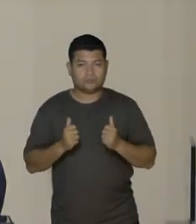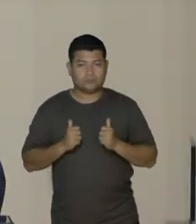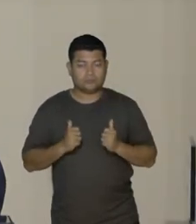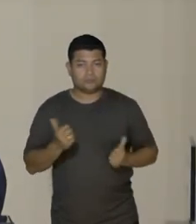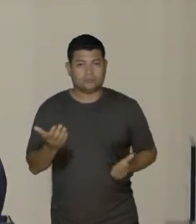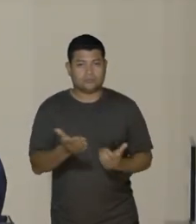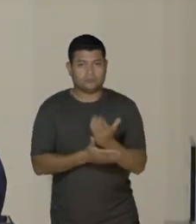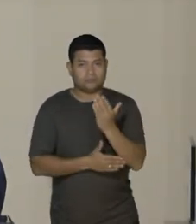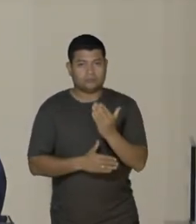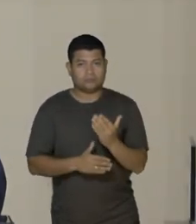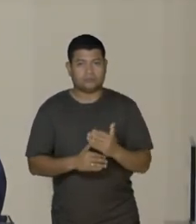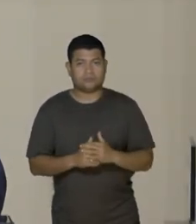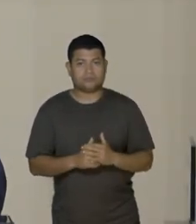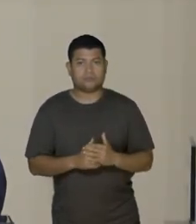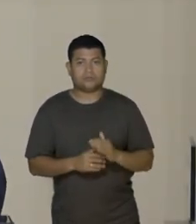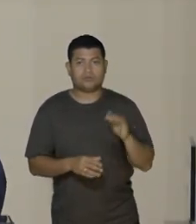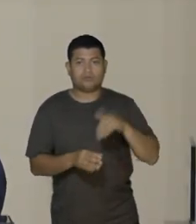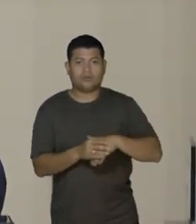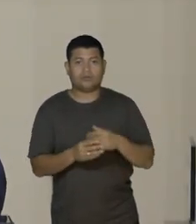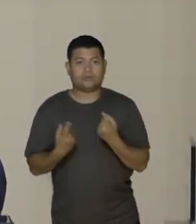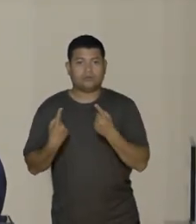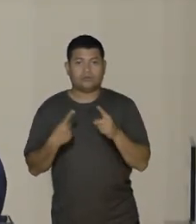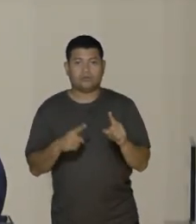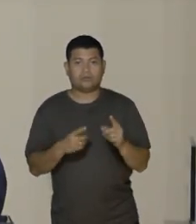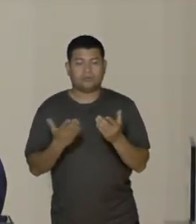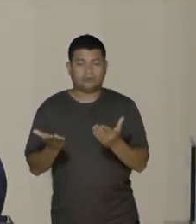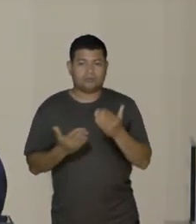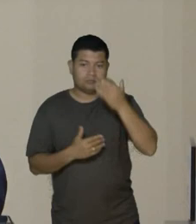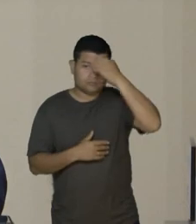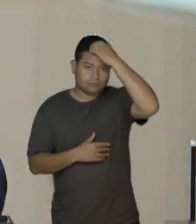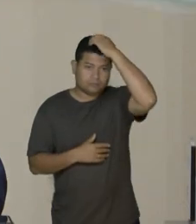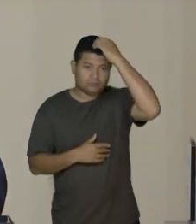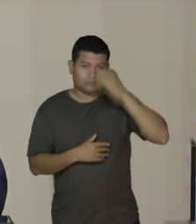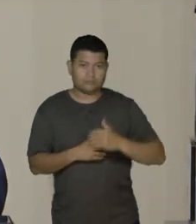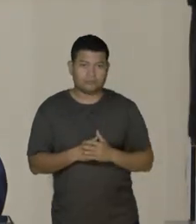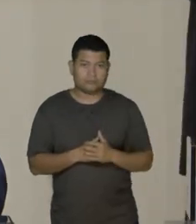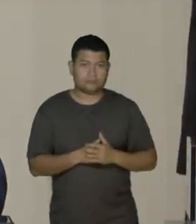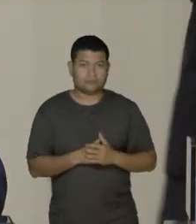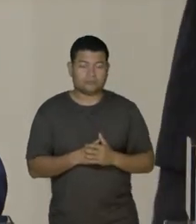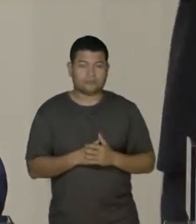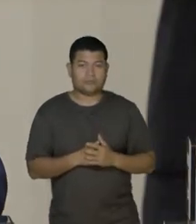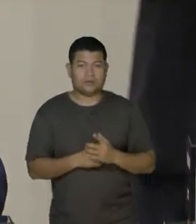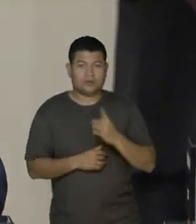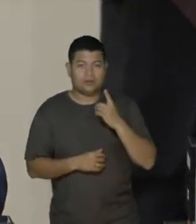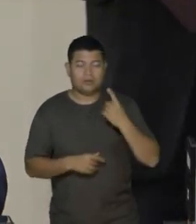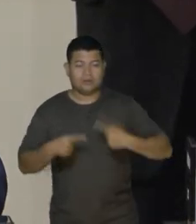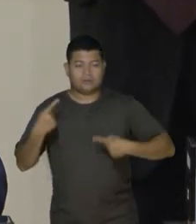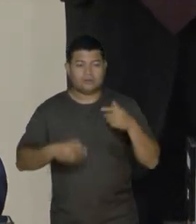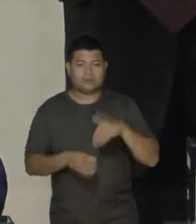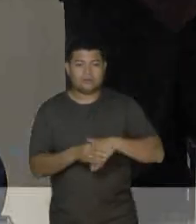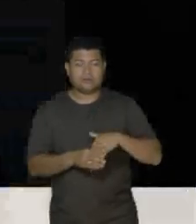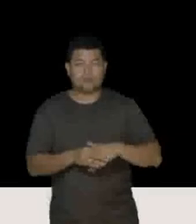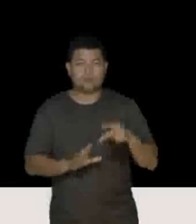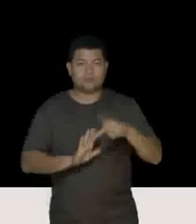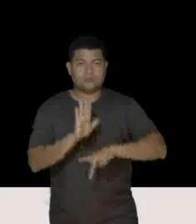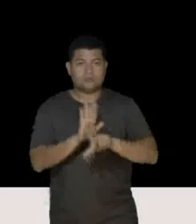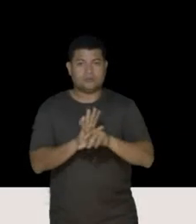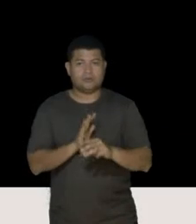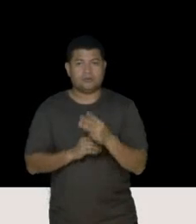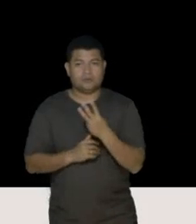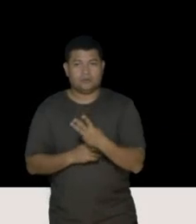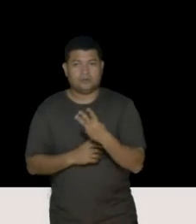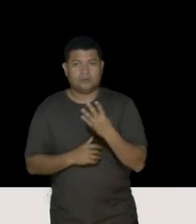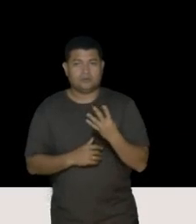aprovado, deputado, com o voto do deputado Coronel Mocelin. Discussão e votação do projeto de lei número 348, deputado Vonney Weber,